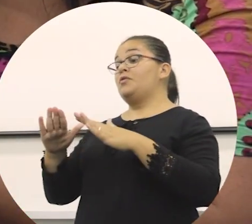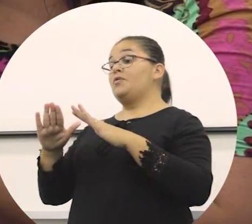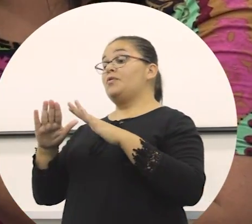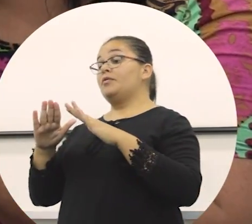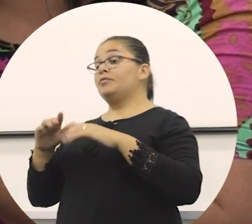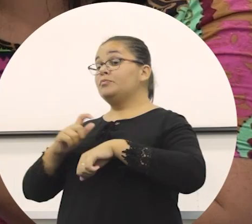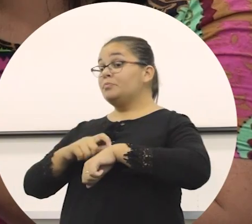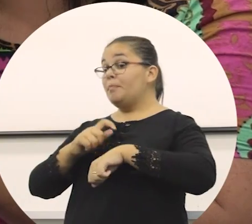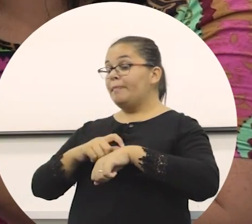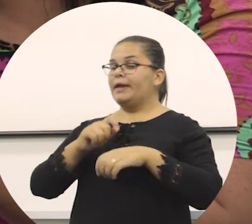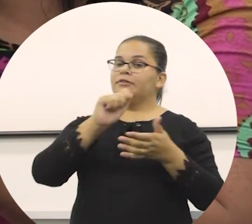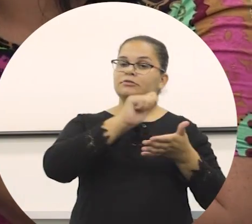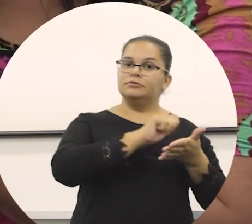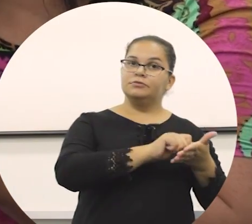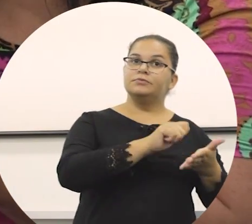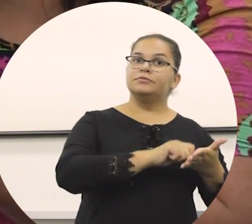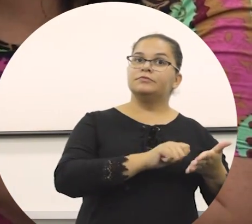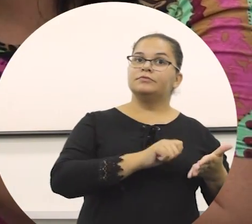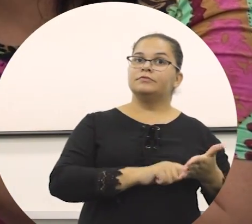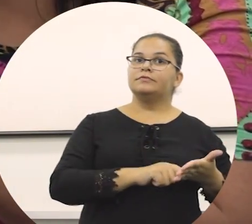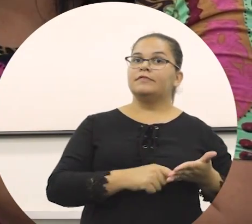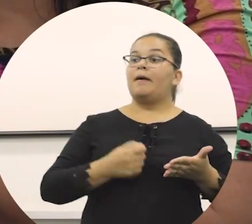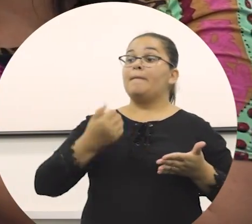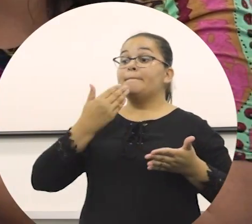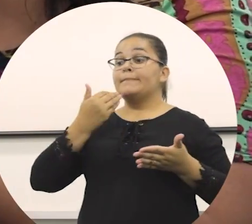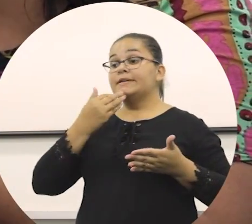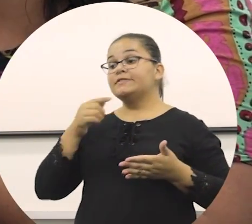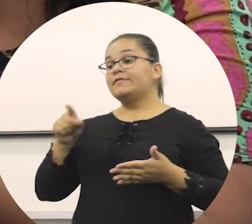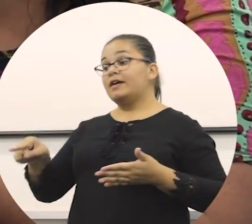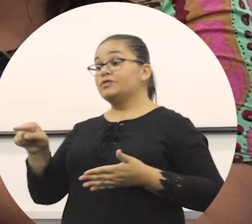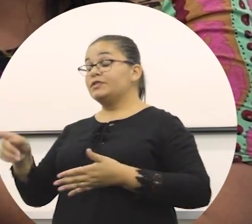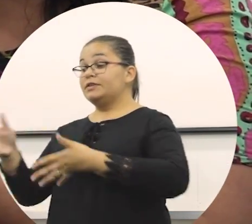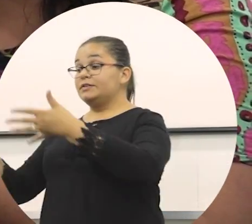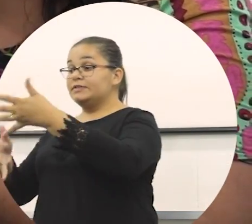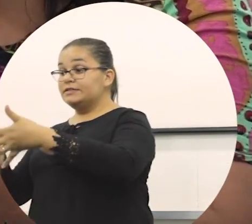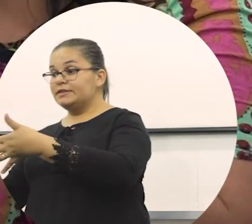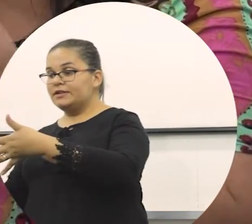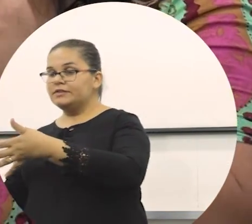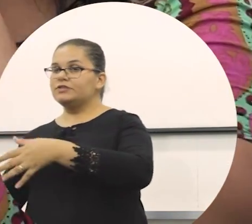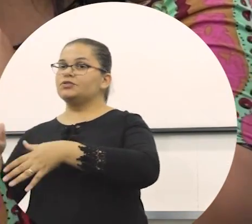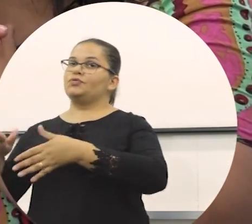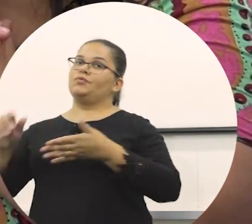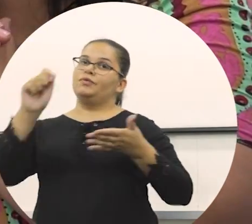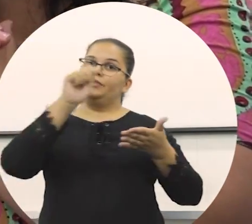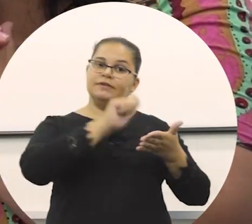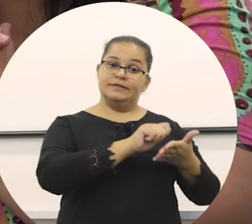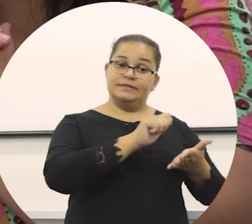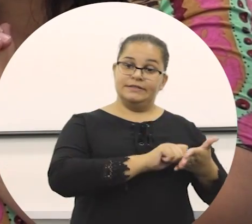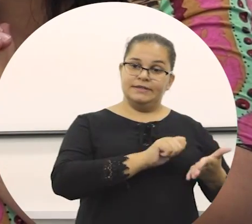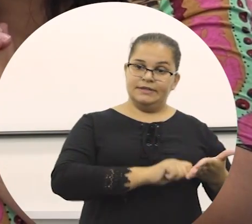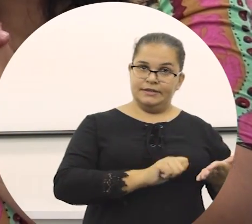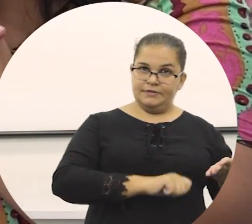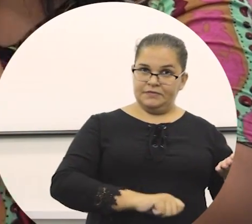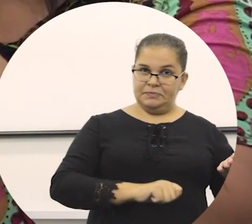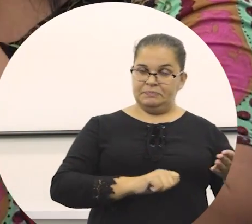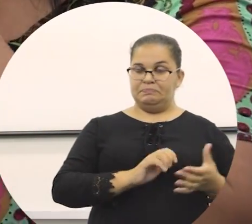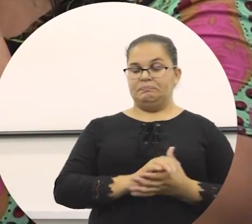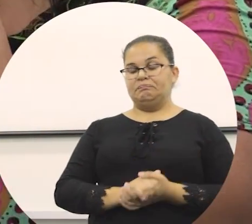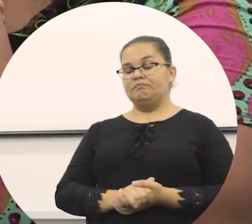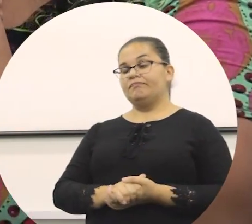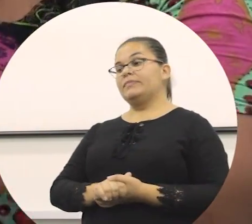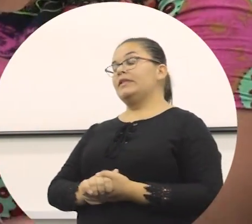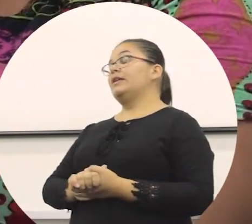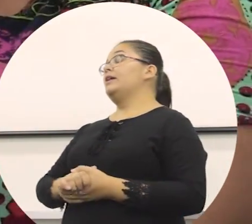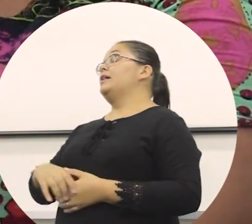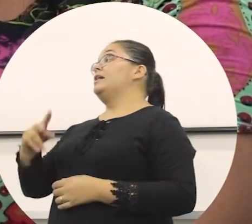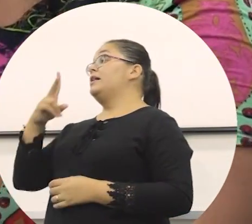passar para a escrita, a coisa fique mais fácil, fique mais fluida, porque o texto já está na cabeça. Agora,